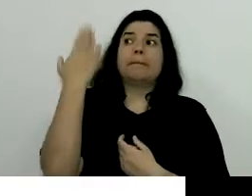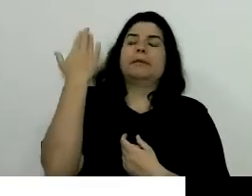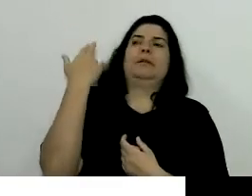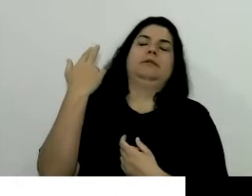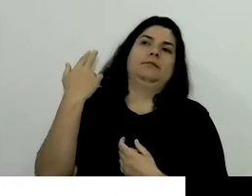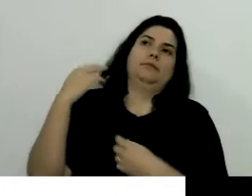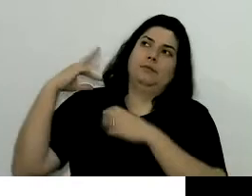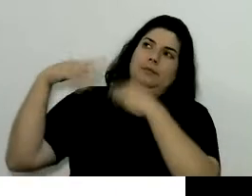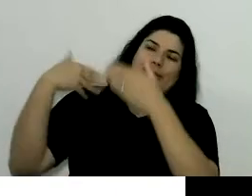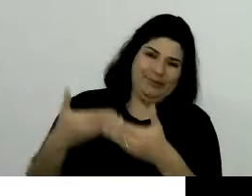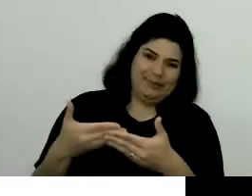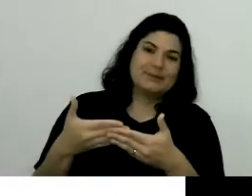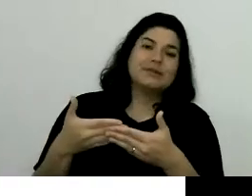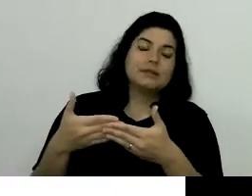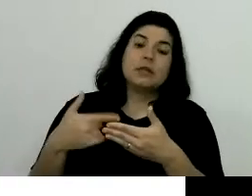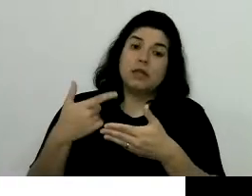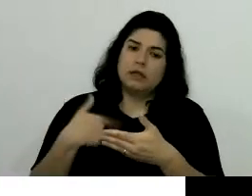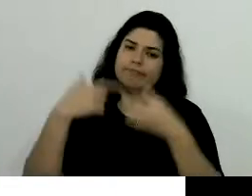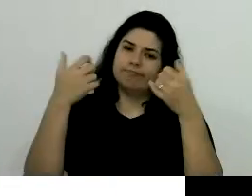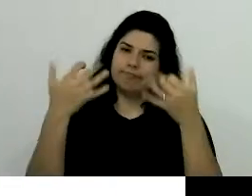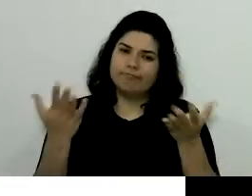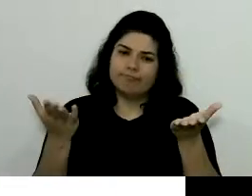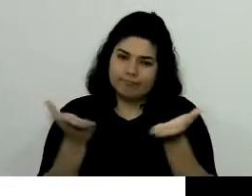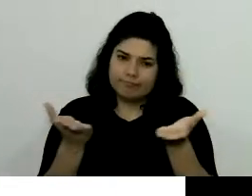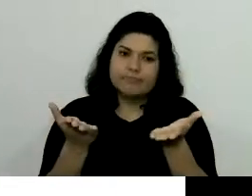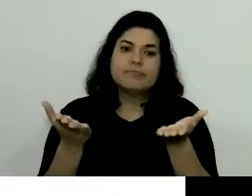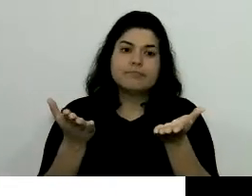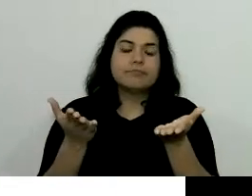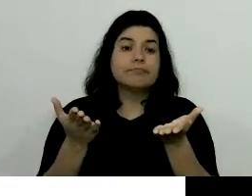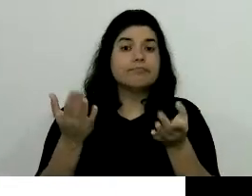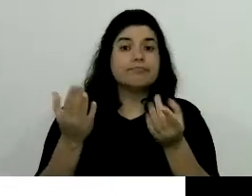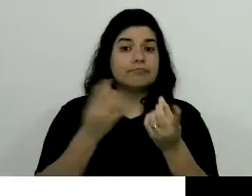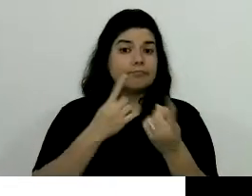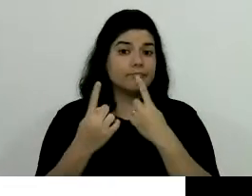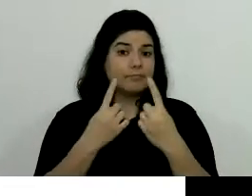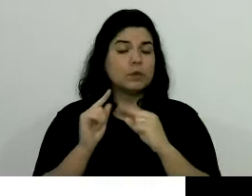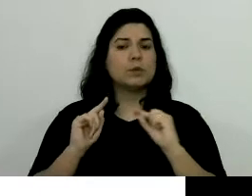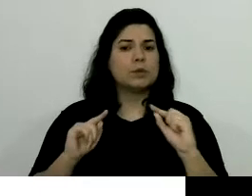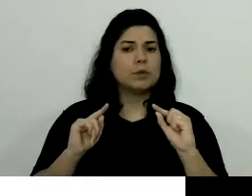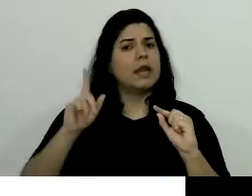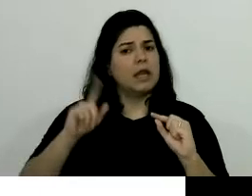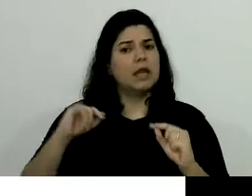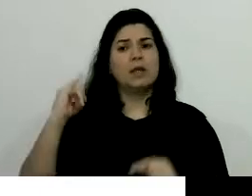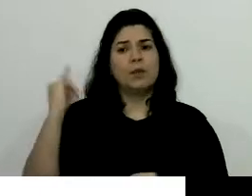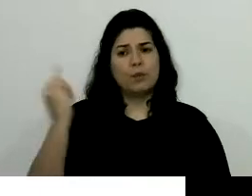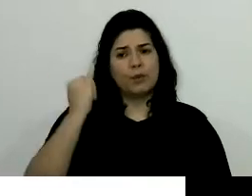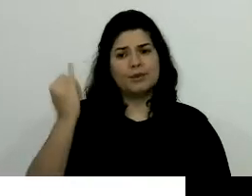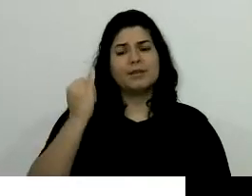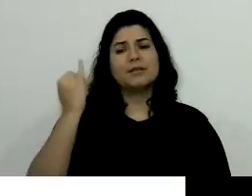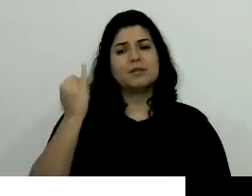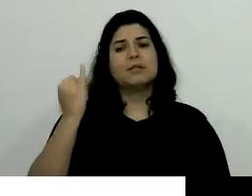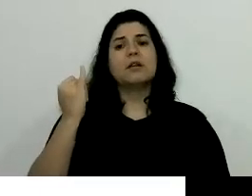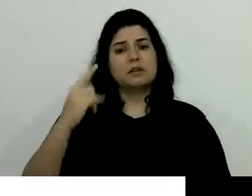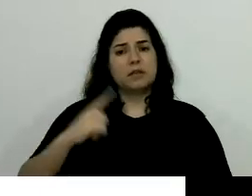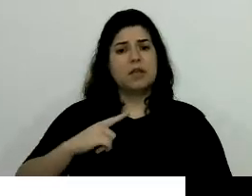experiência, o que eu coloco aqui para o nosso debate é a importância. Nós ainda temos a Lei